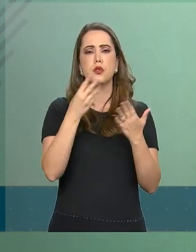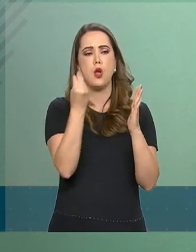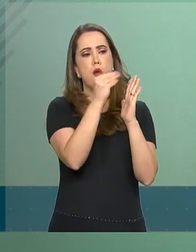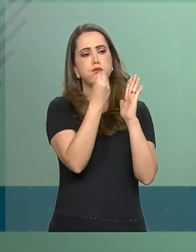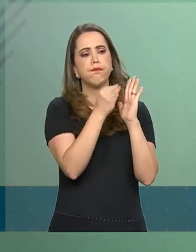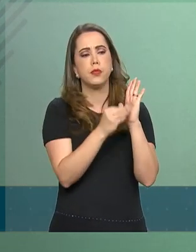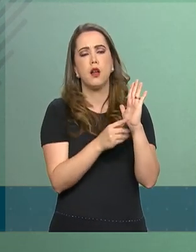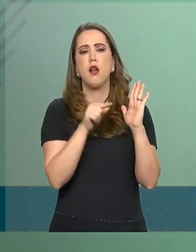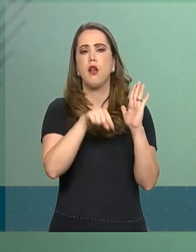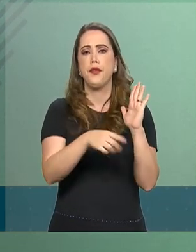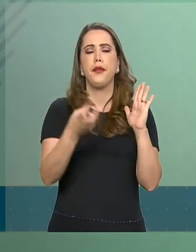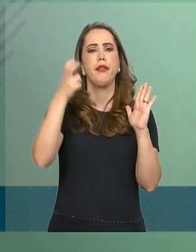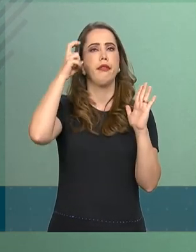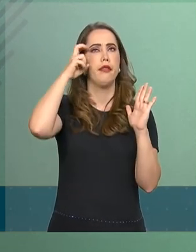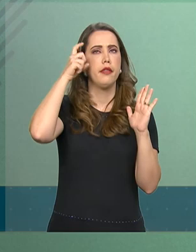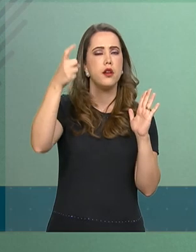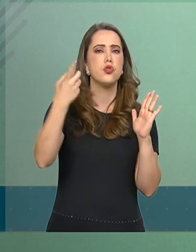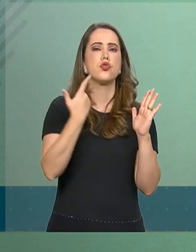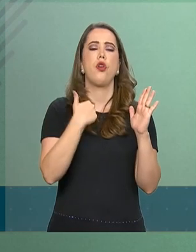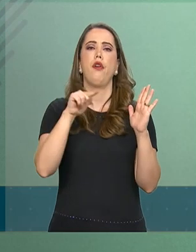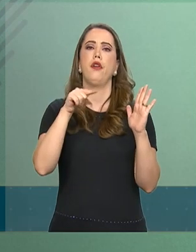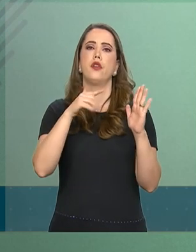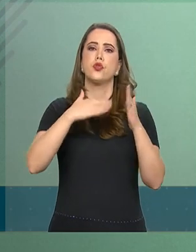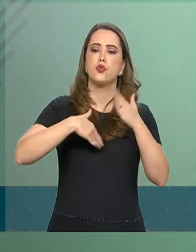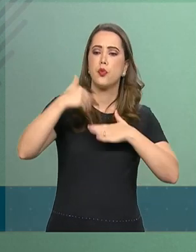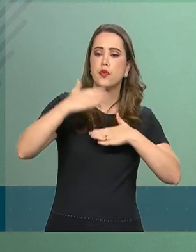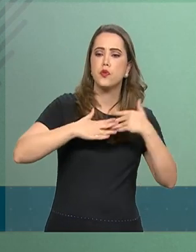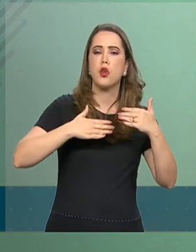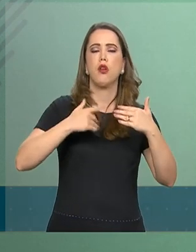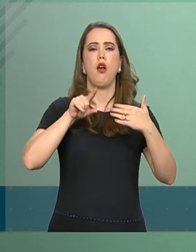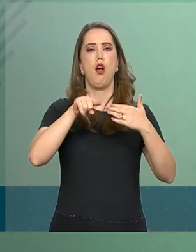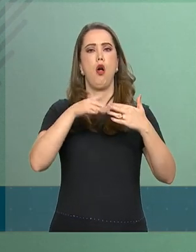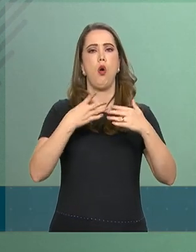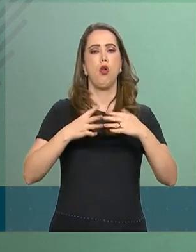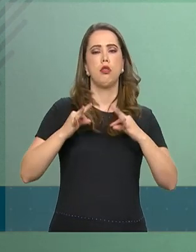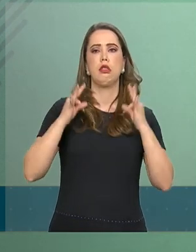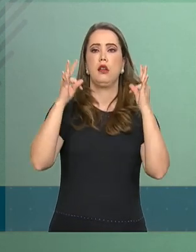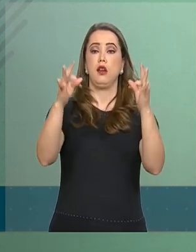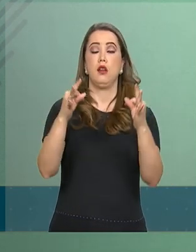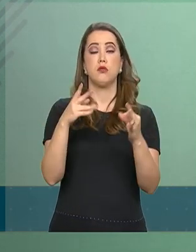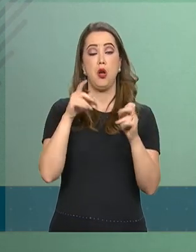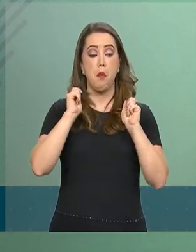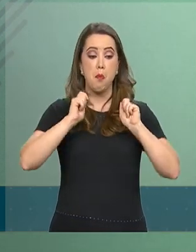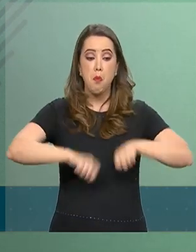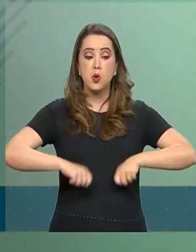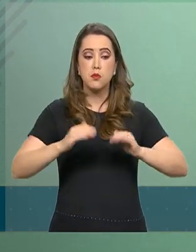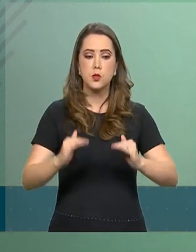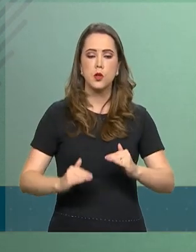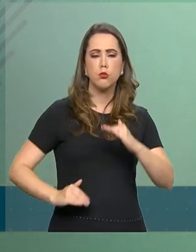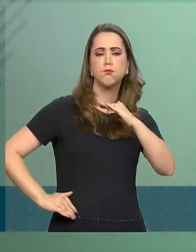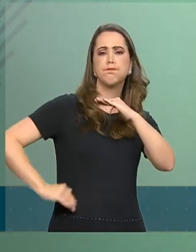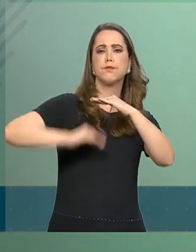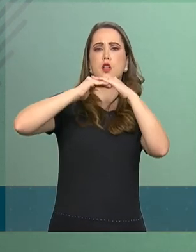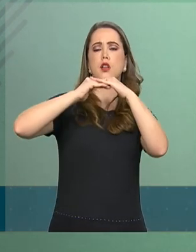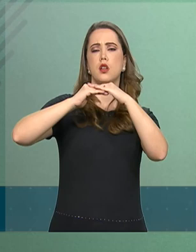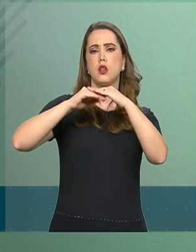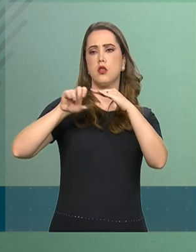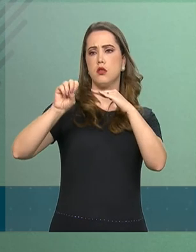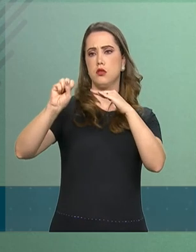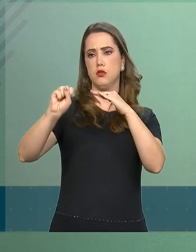ascender a uma cadeira no maior tribunal do nosso país que o supremo tribunal